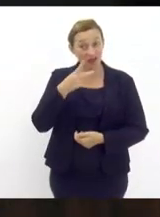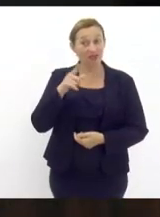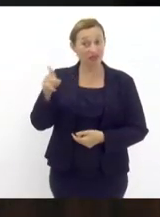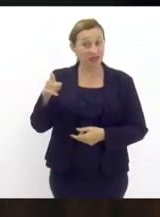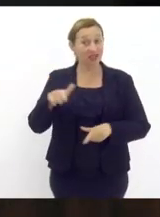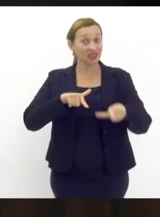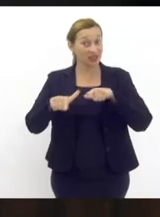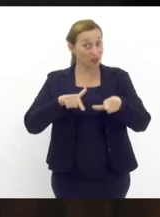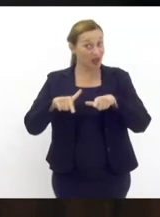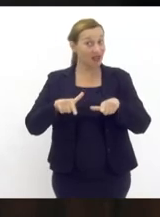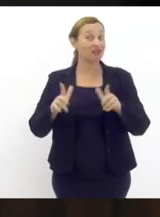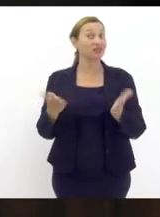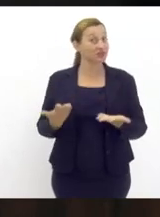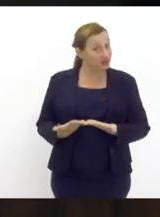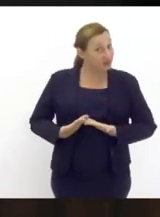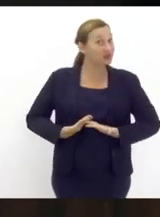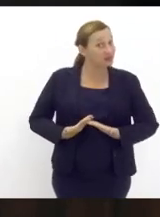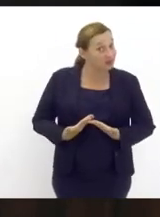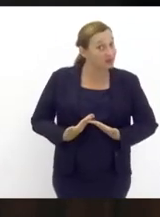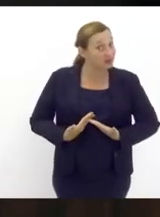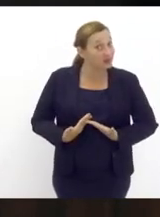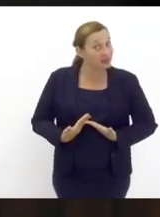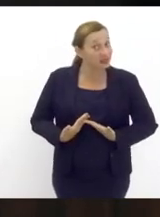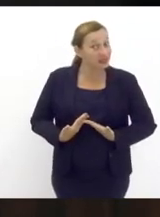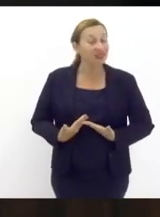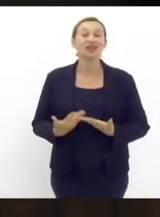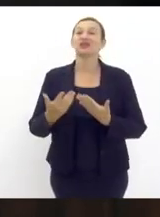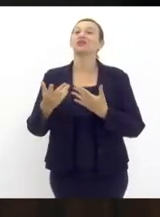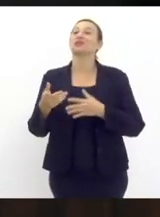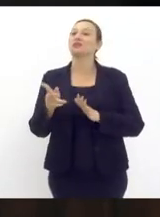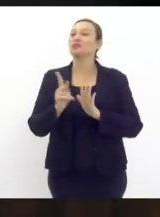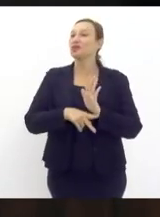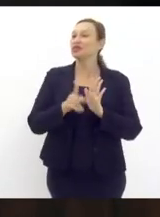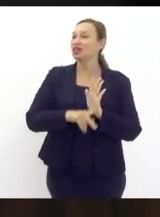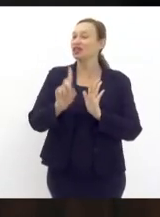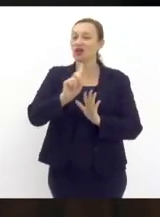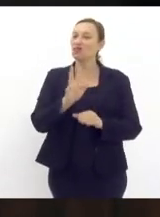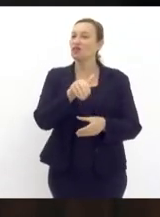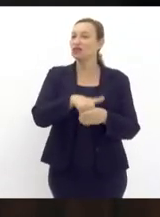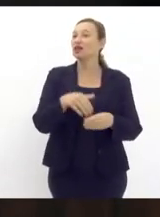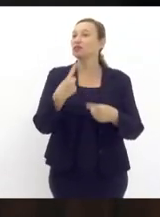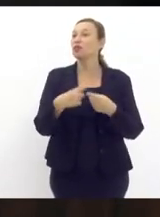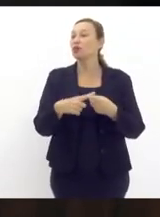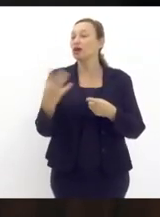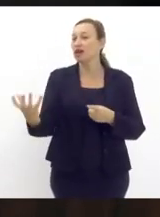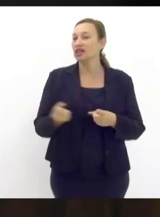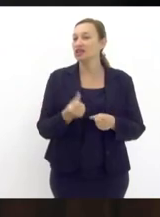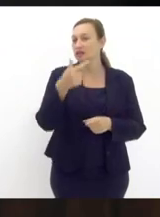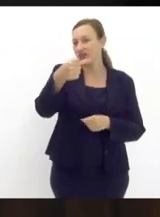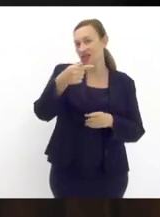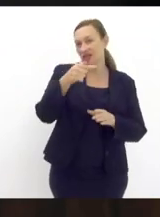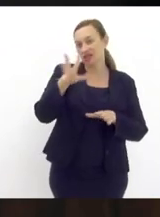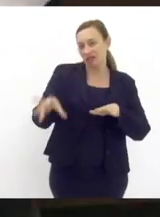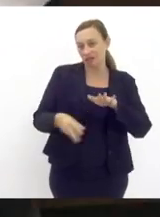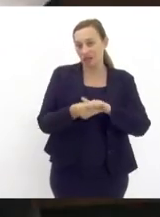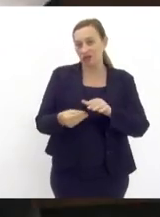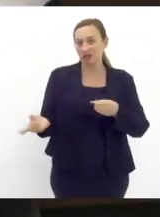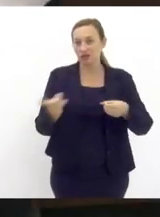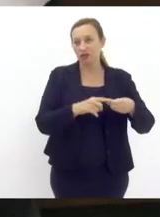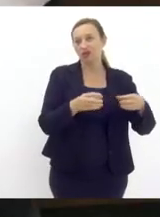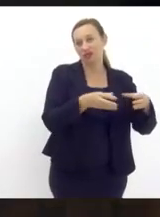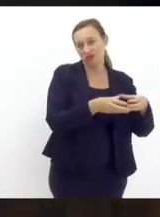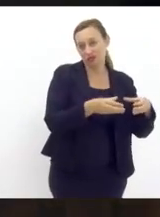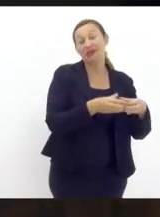trabalhando a casa é que o projeto não foi votado porque recebeu sete emendas e retorno